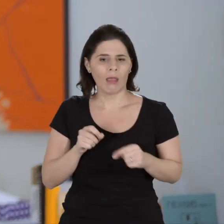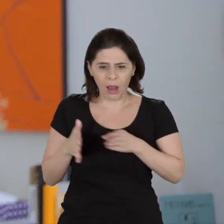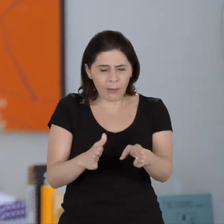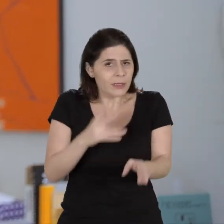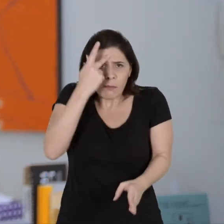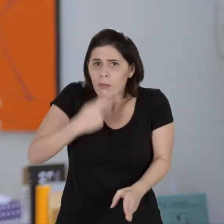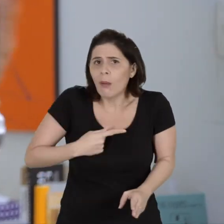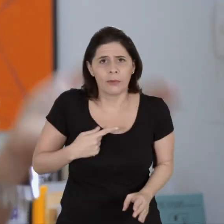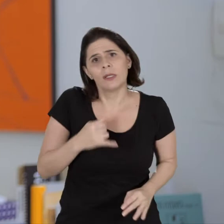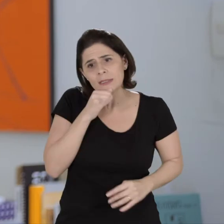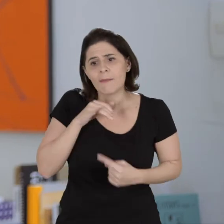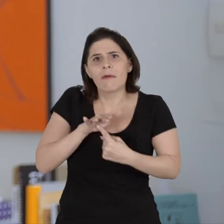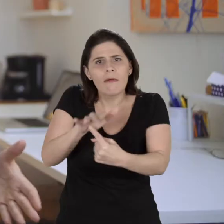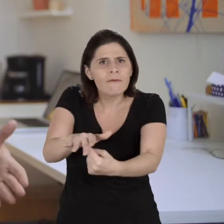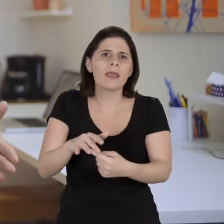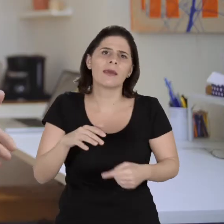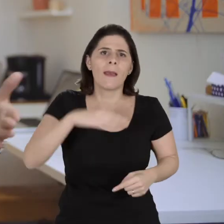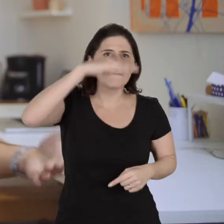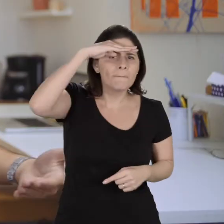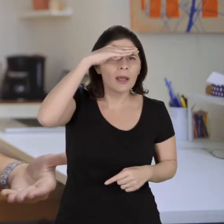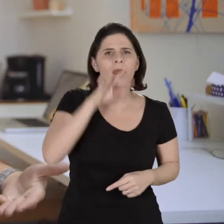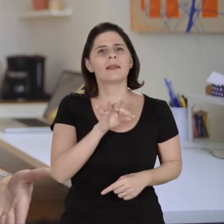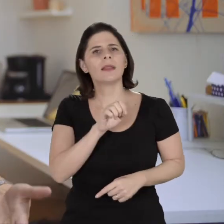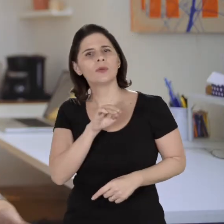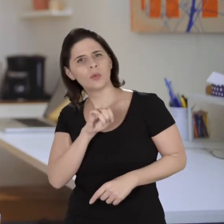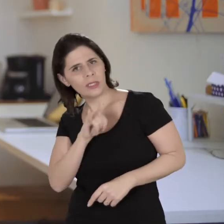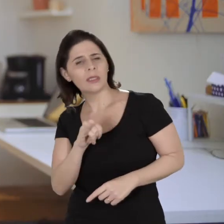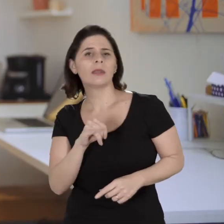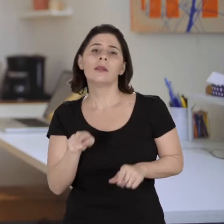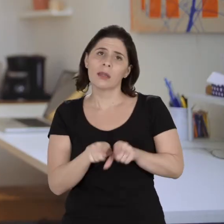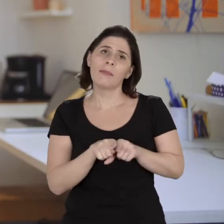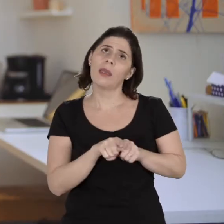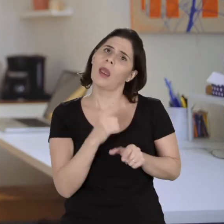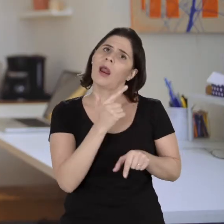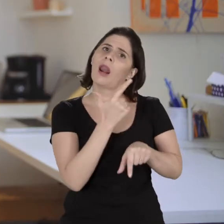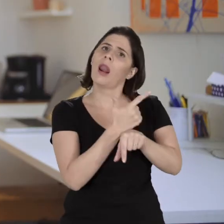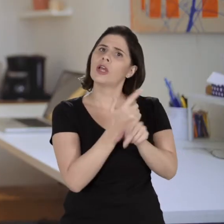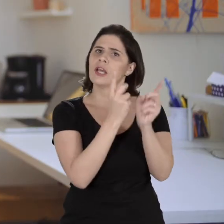de feira, a ter a banca Tatuí. A gente também tem um bom relacionamento com livrarias, né?